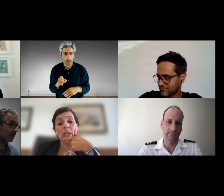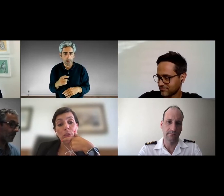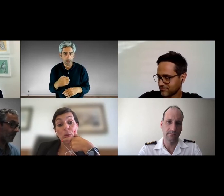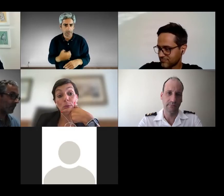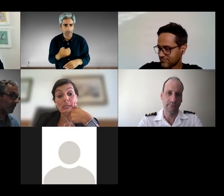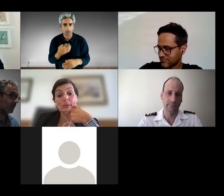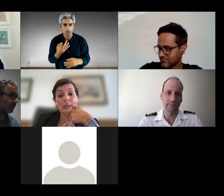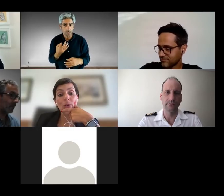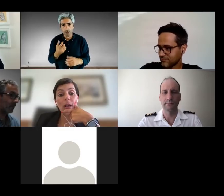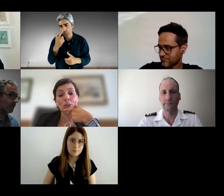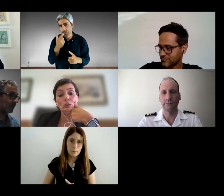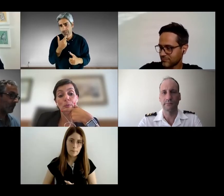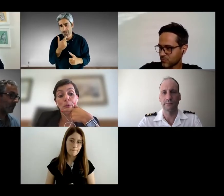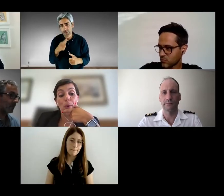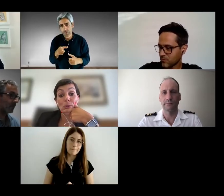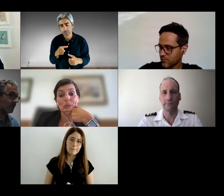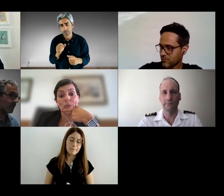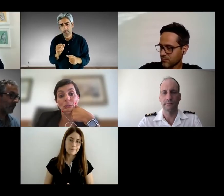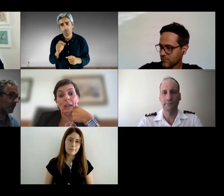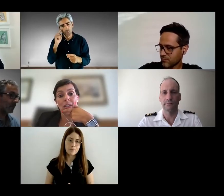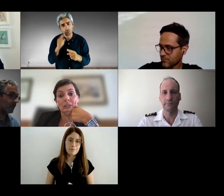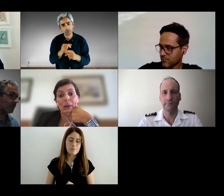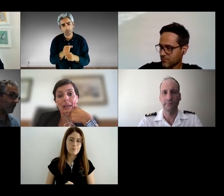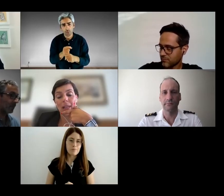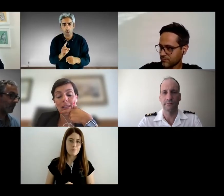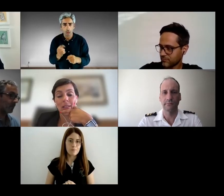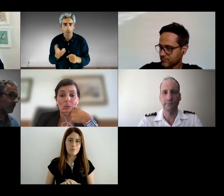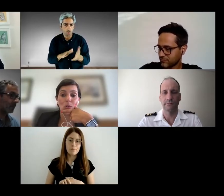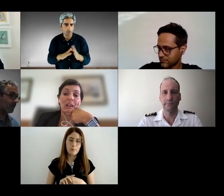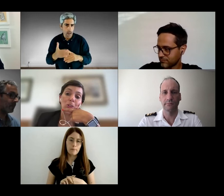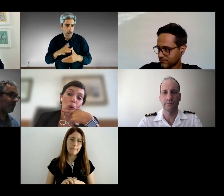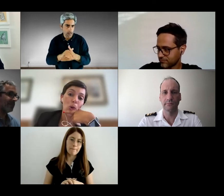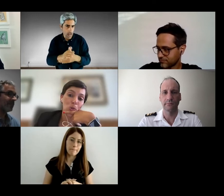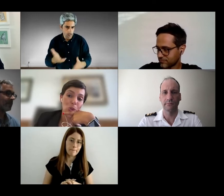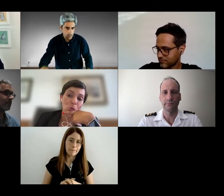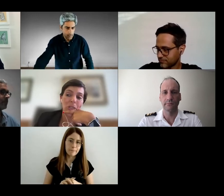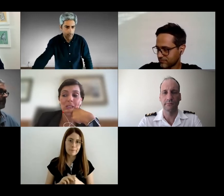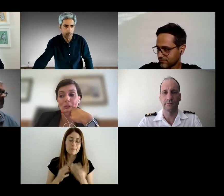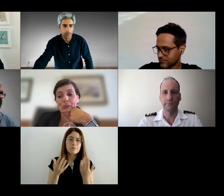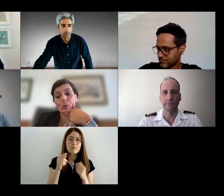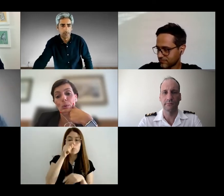sentido. As pessoas perceberam que realmente o seu propósito não era dobrar cartas ou dar trocos aos